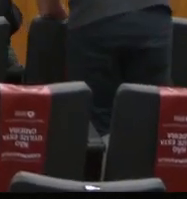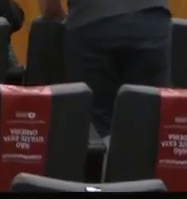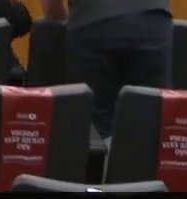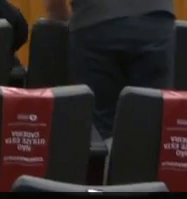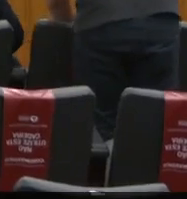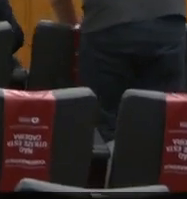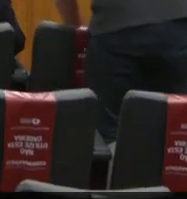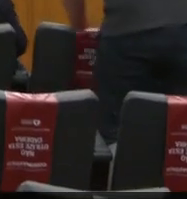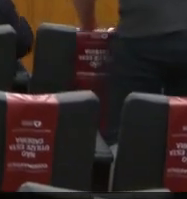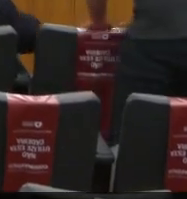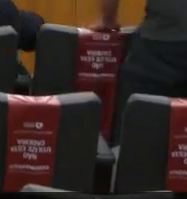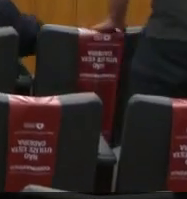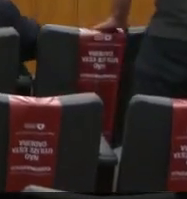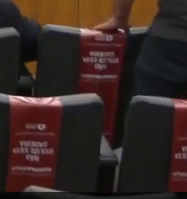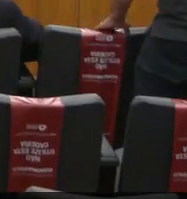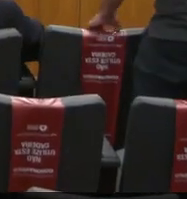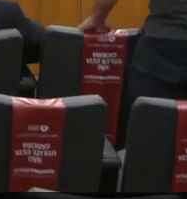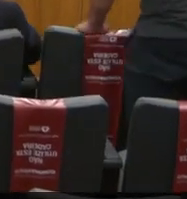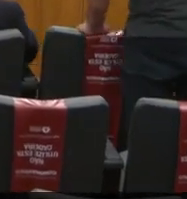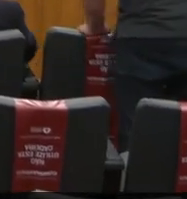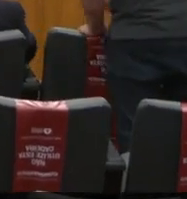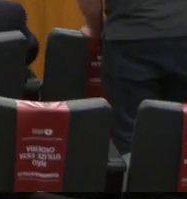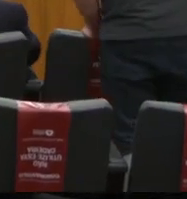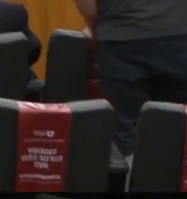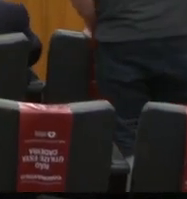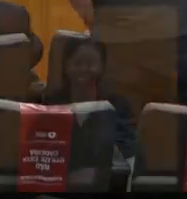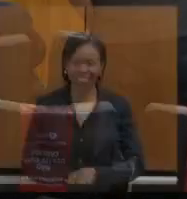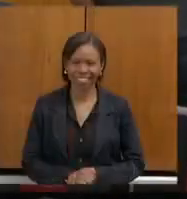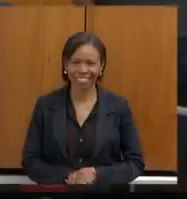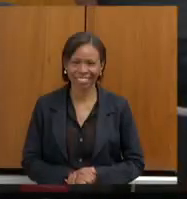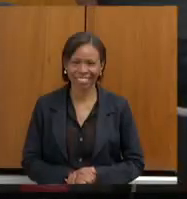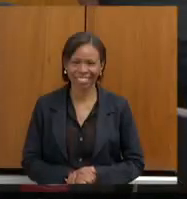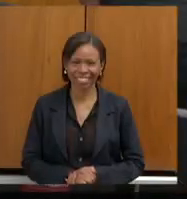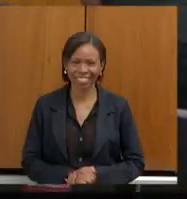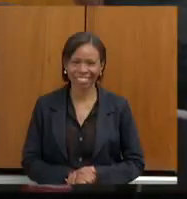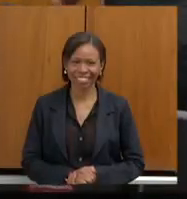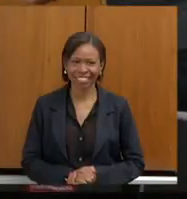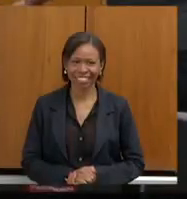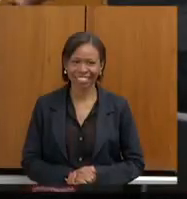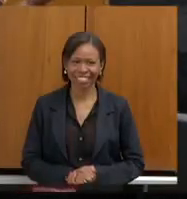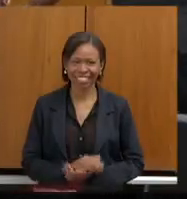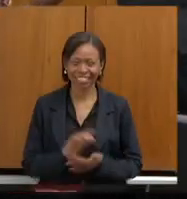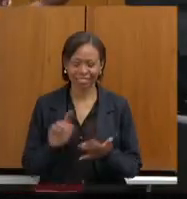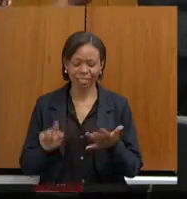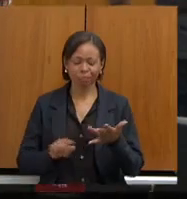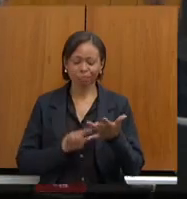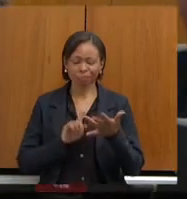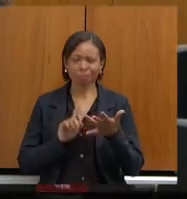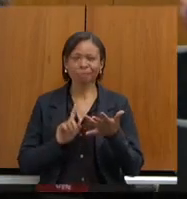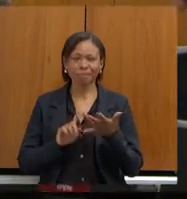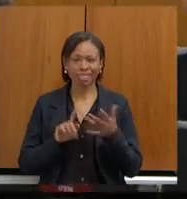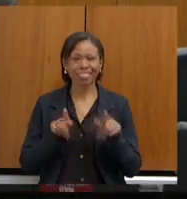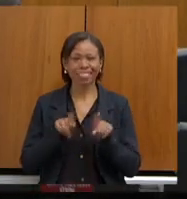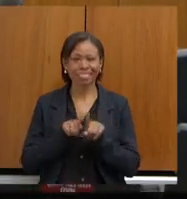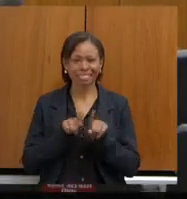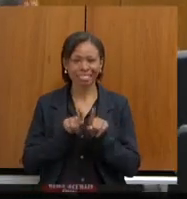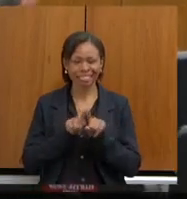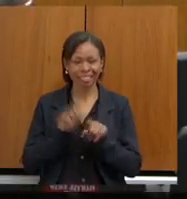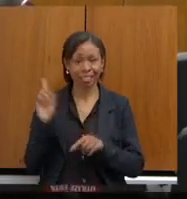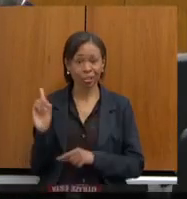oi oi um lugar e também registramos com alegria